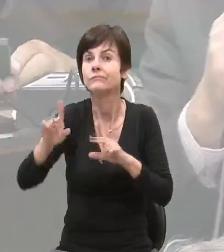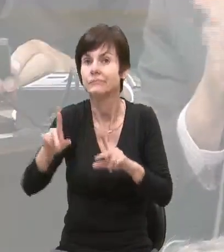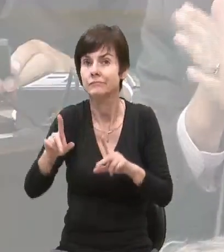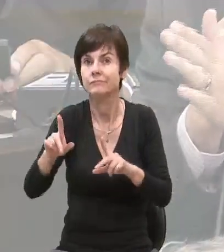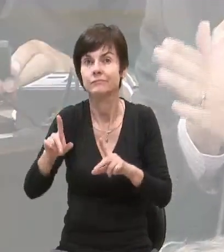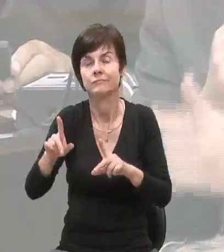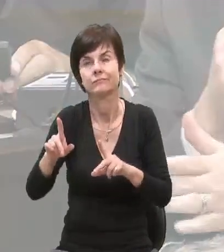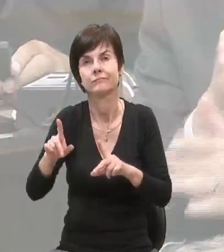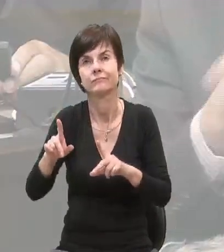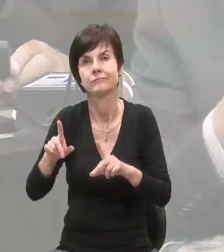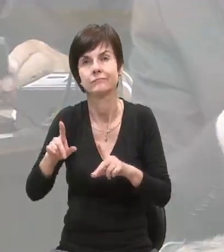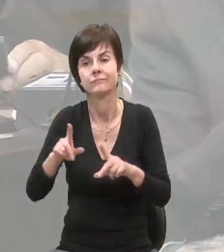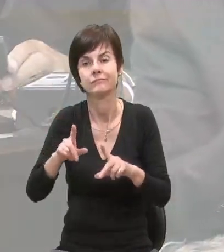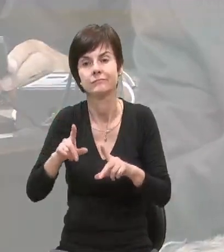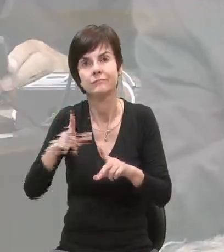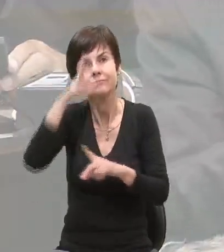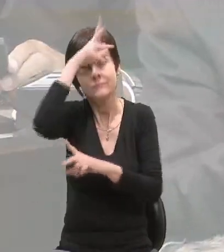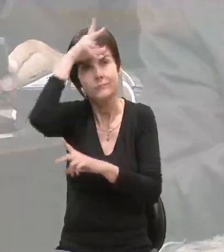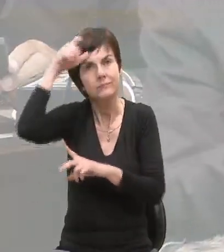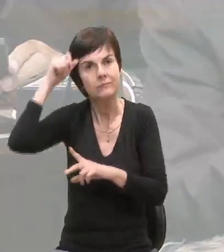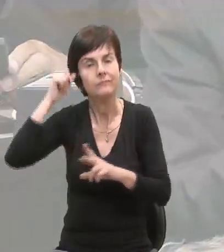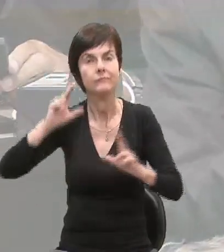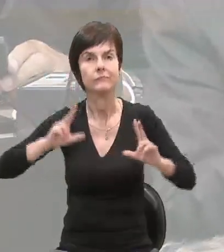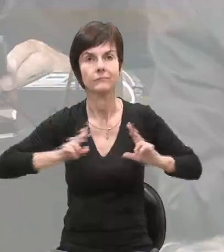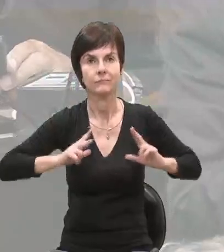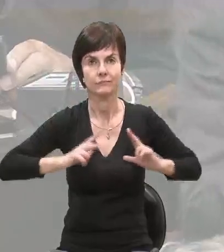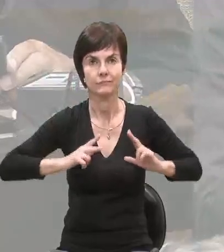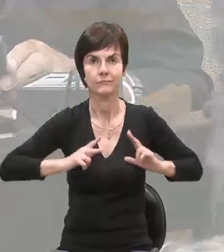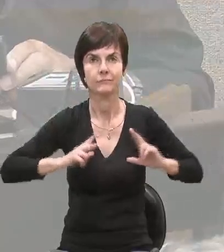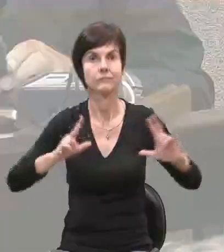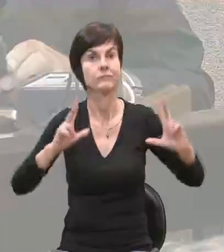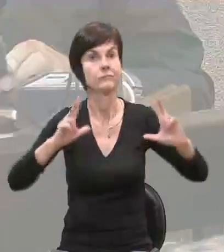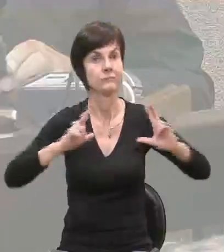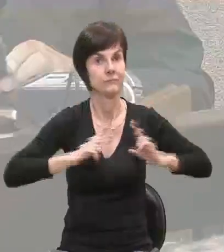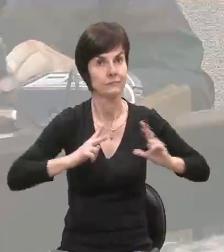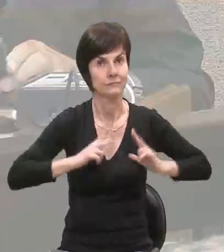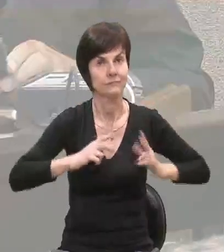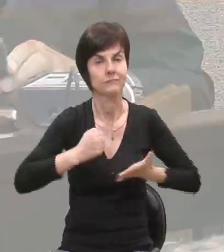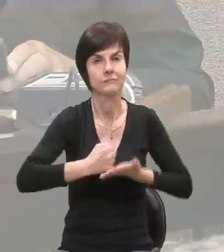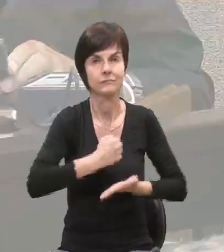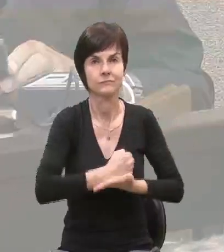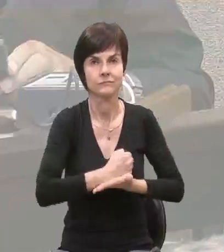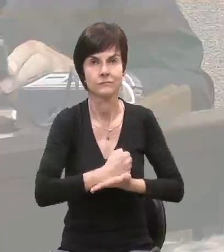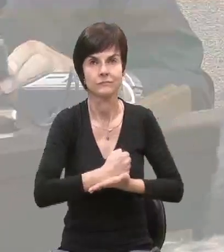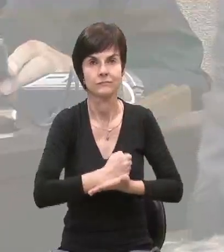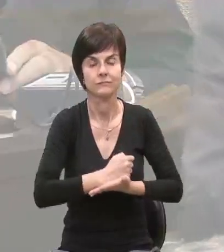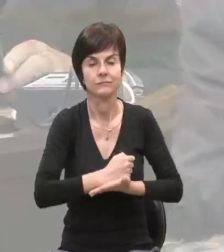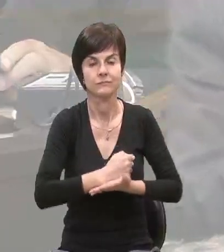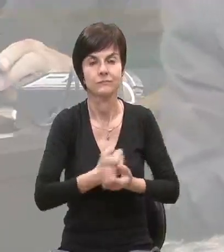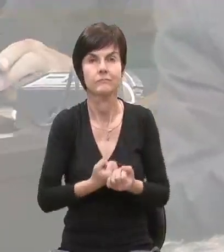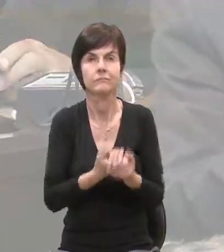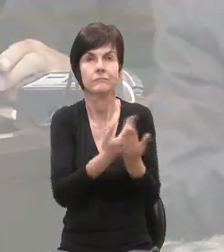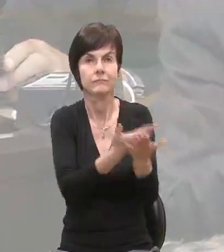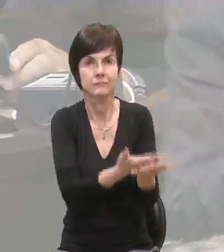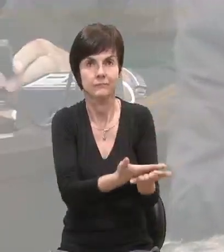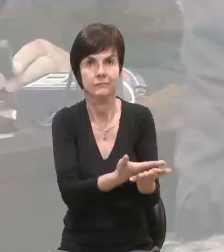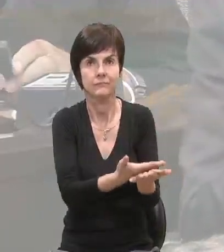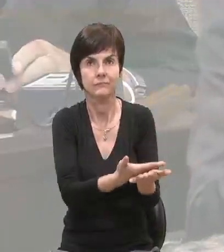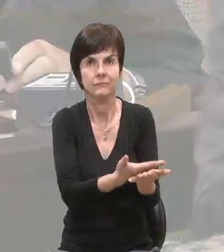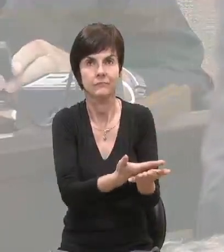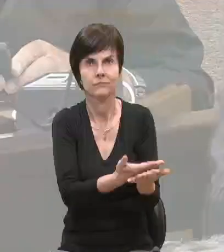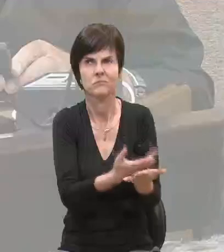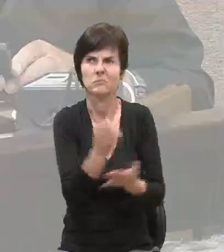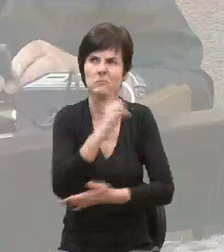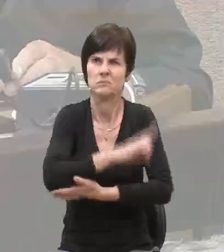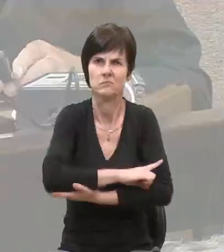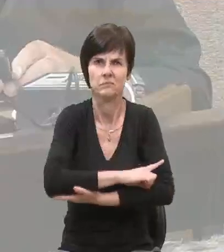da situação pública para o privado. O privado, a gente contrata algo e a pessoa não entrega, do dia para o